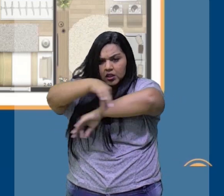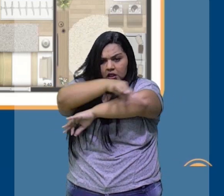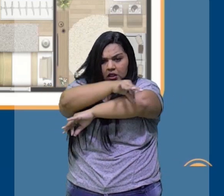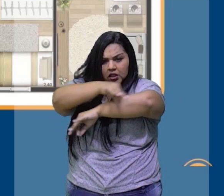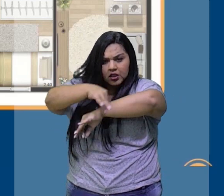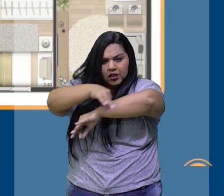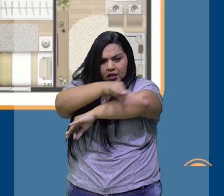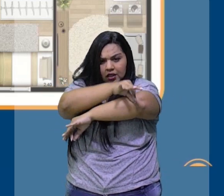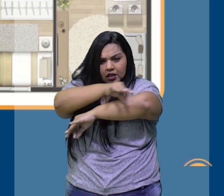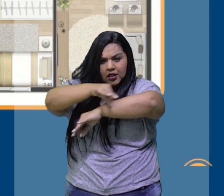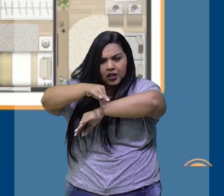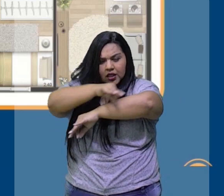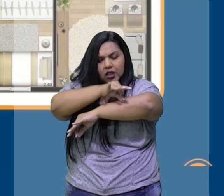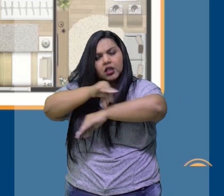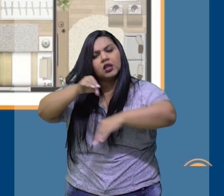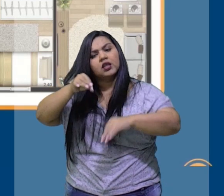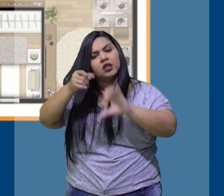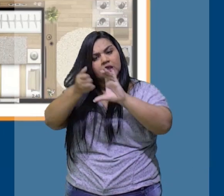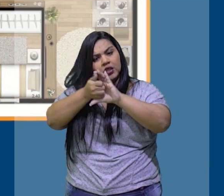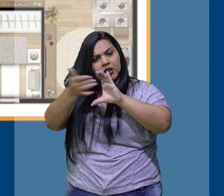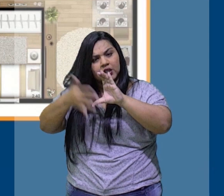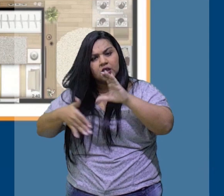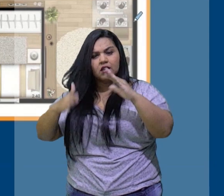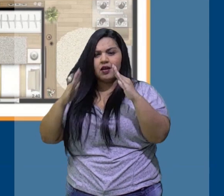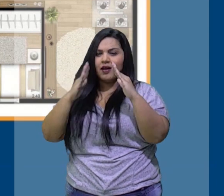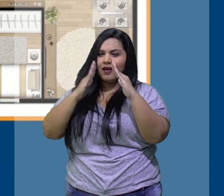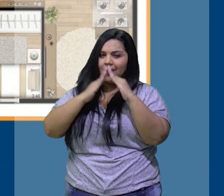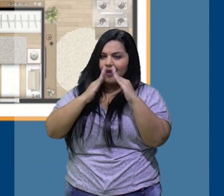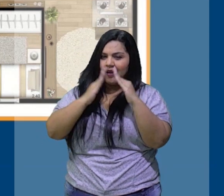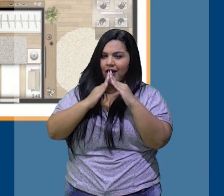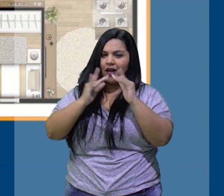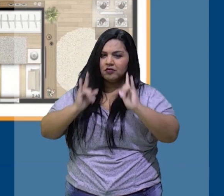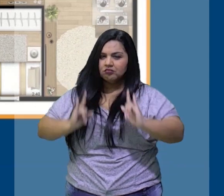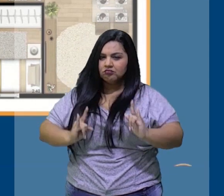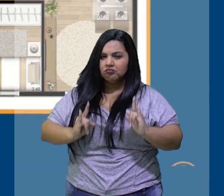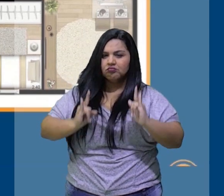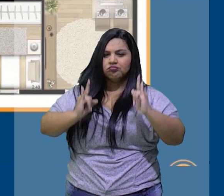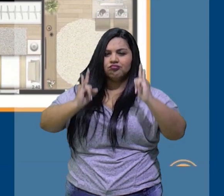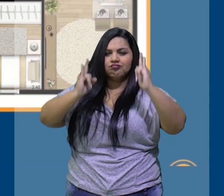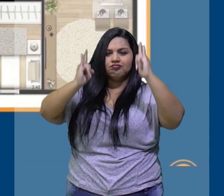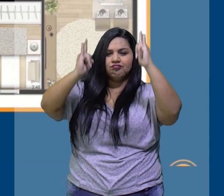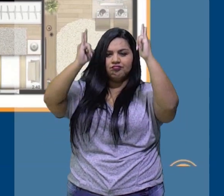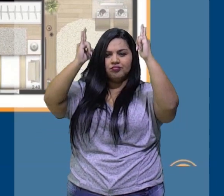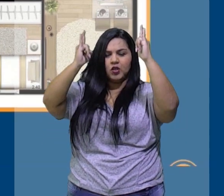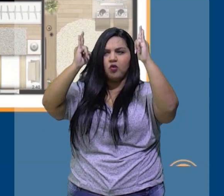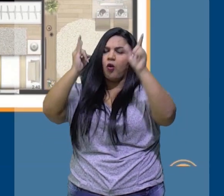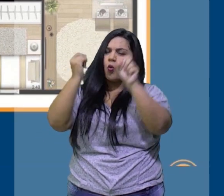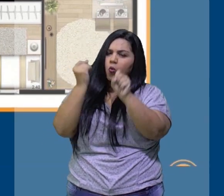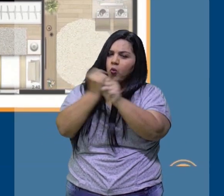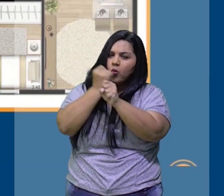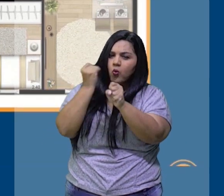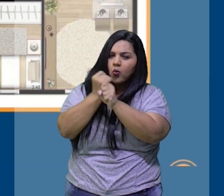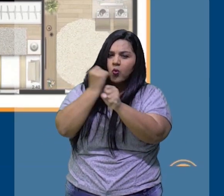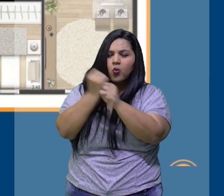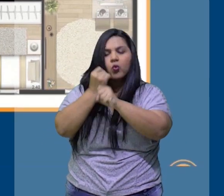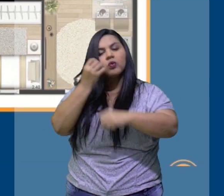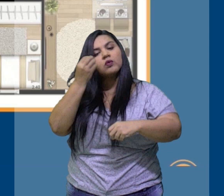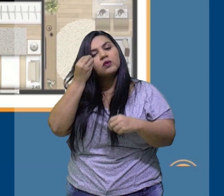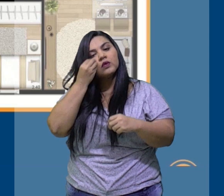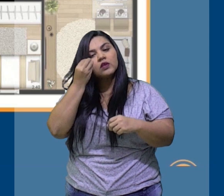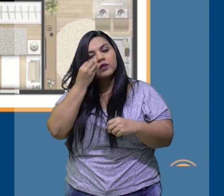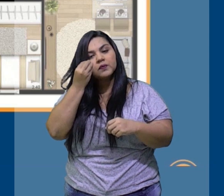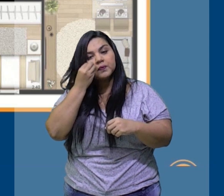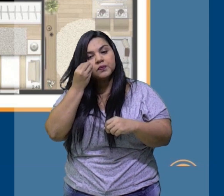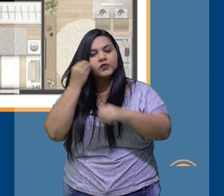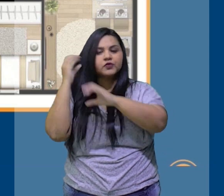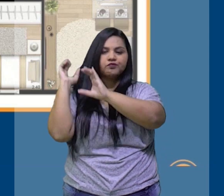aí característico, né? De casas, de apartamentos, quando você vai observar para construções, né? Na engenharia civil,